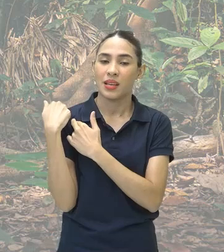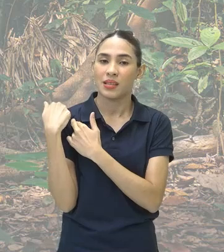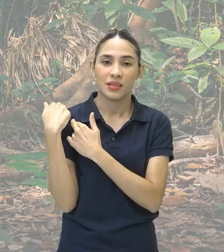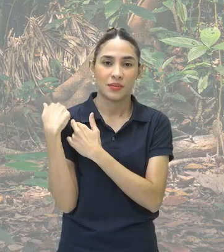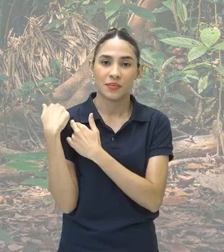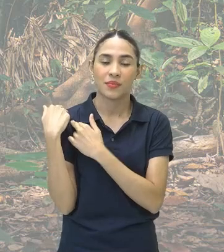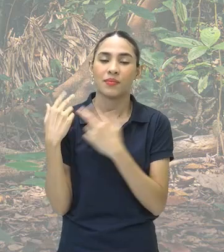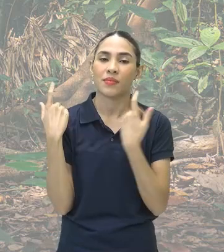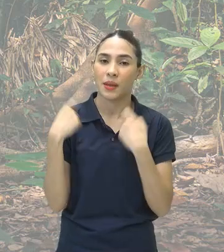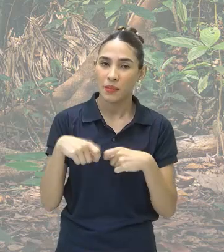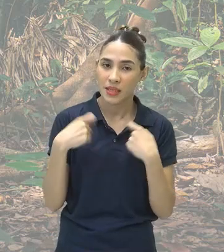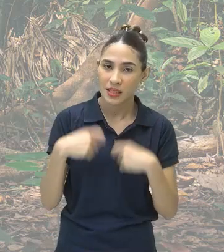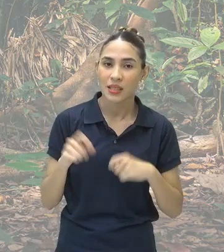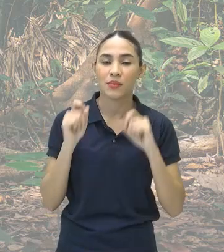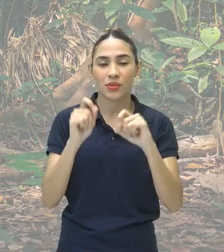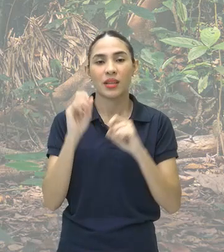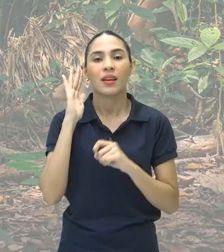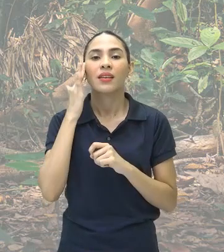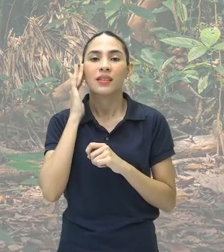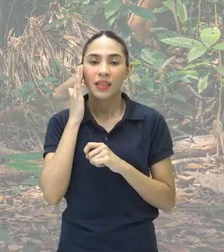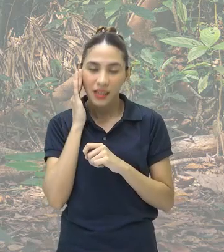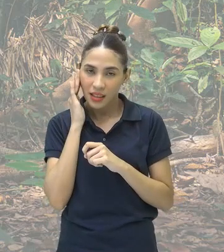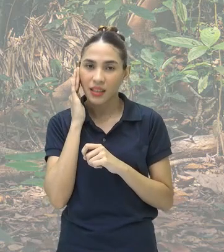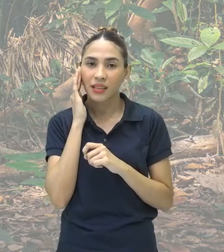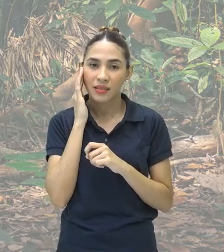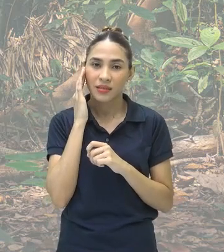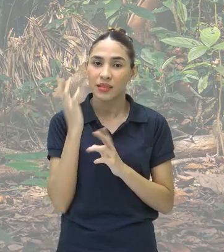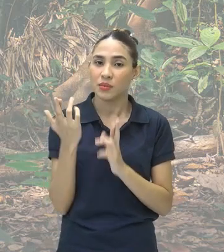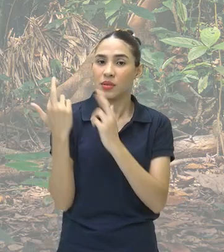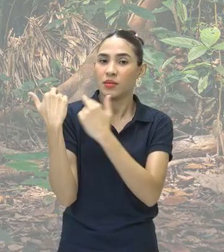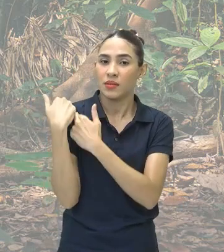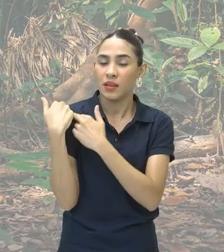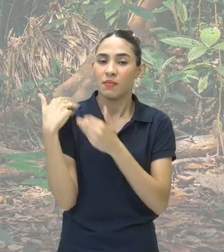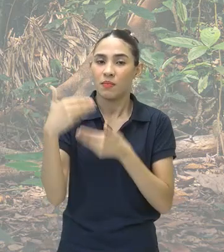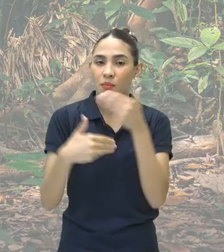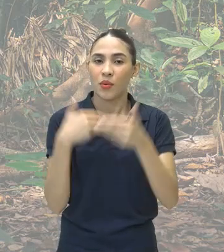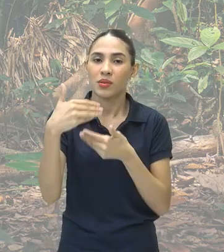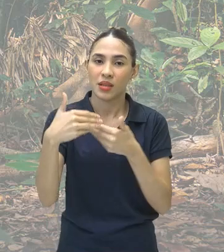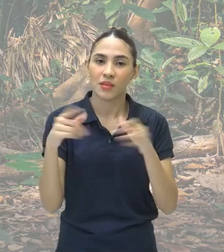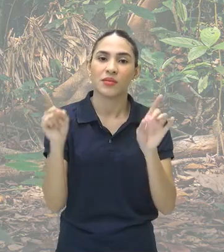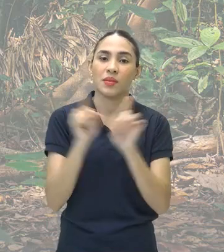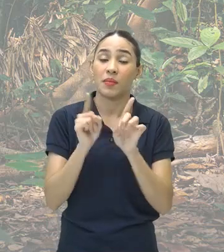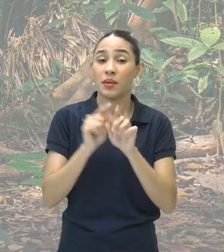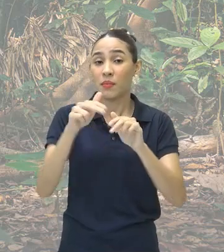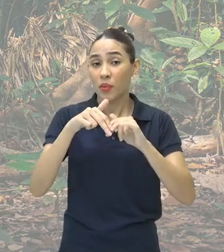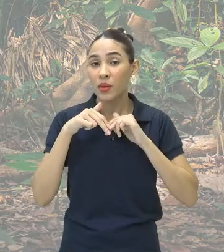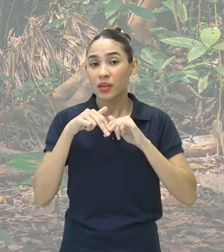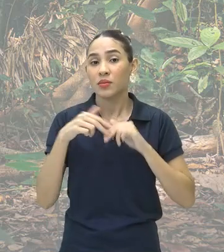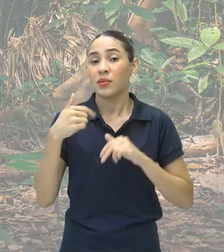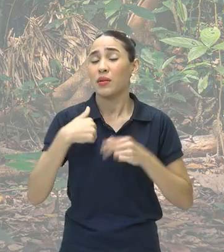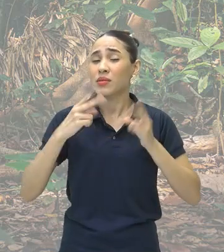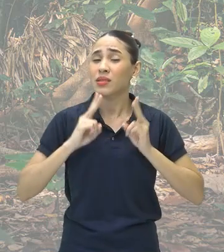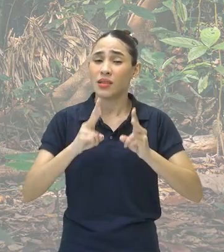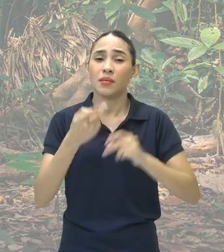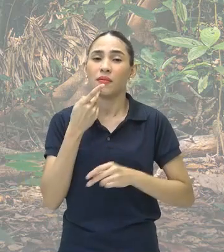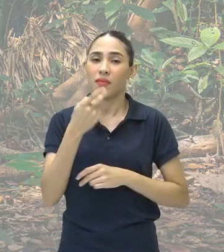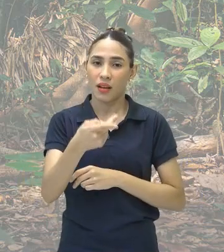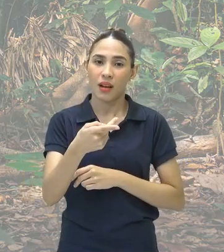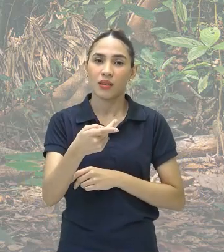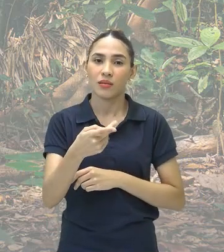responsabilidade. Nós precisamos entender o nosso papel nesse processo aí. Por isso que eu sempre digo para